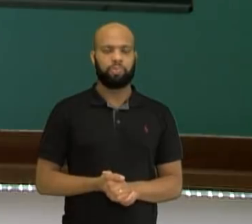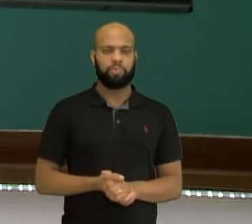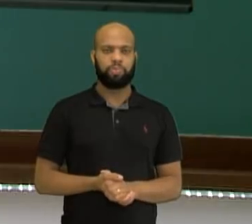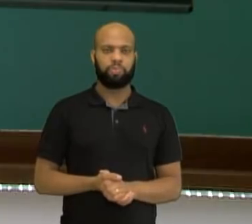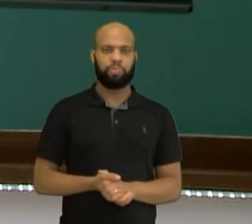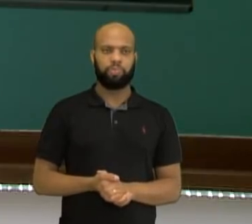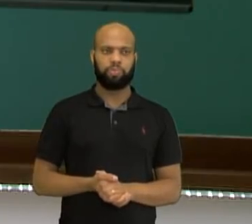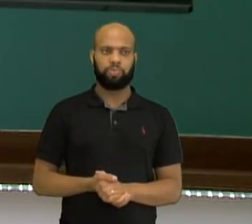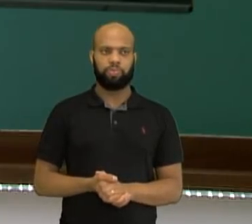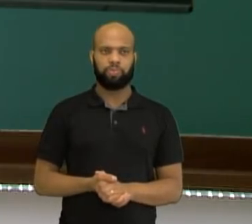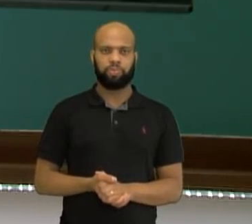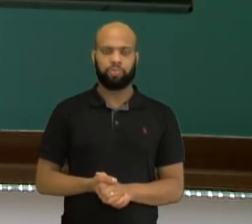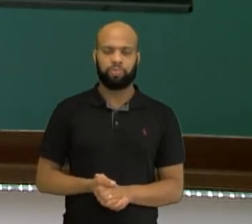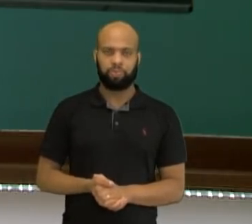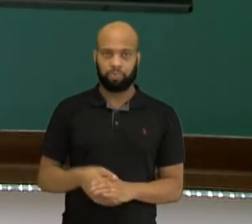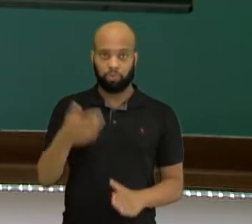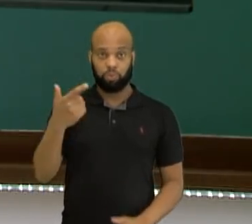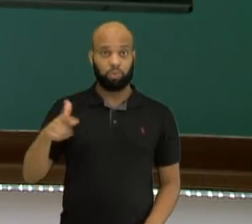12%.